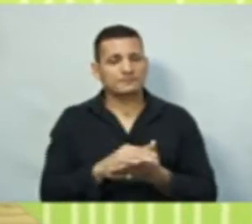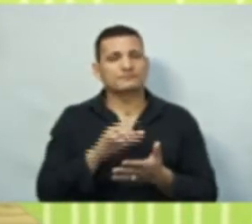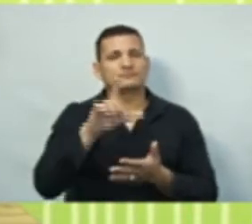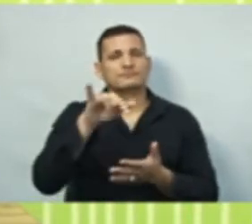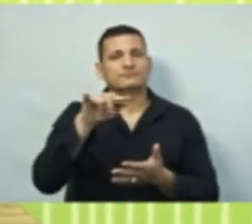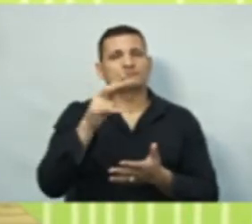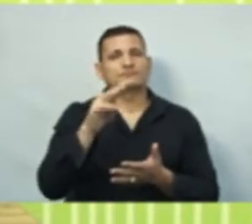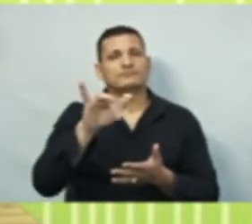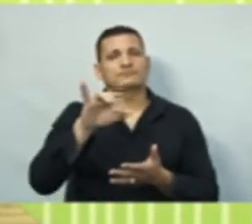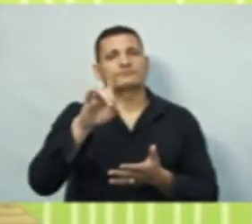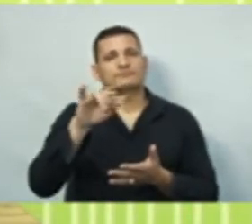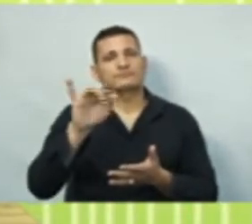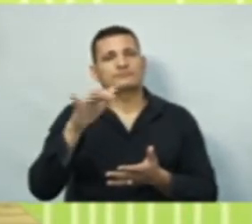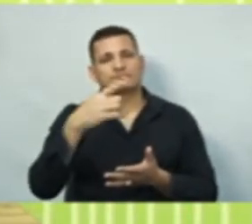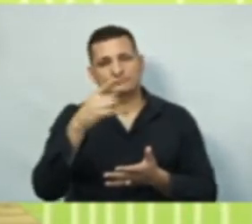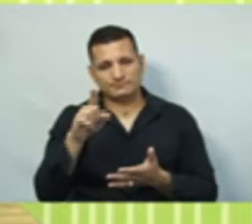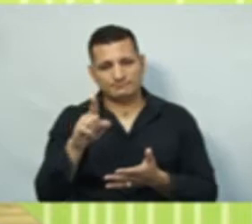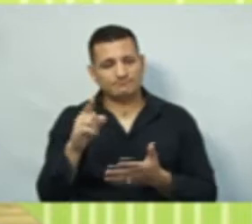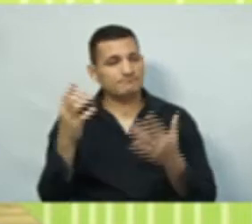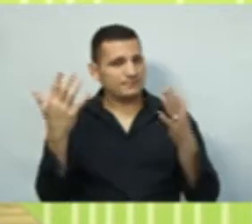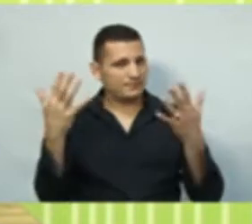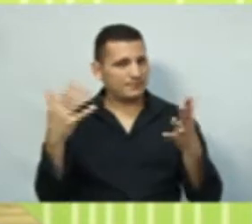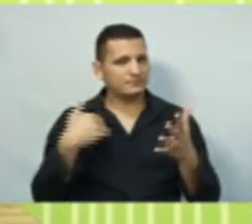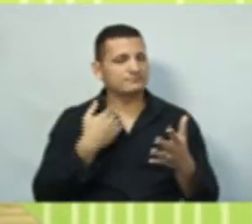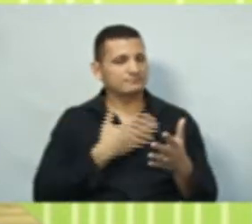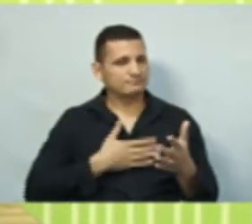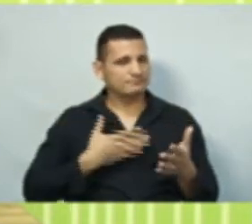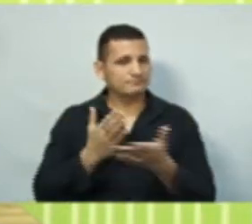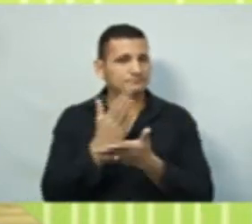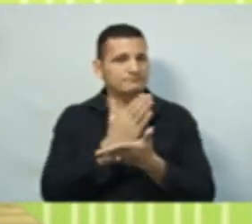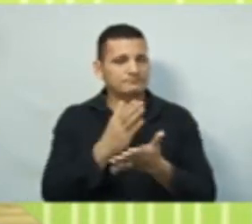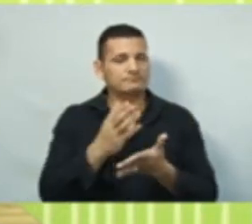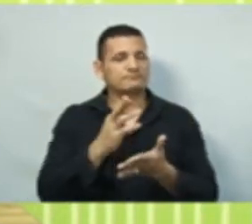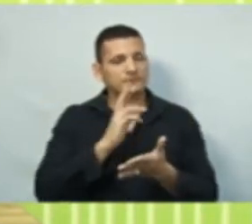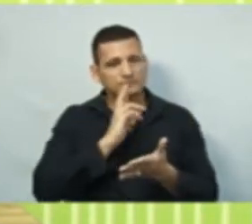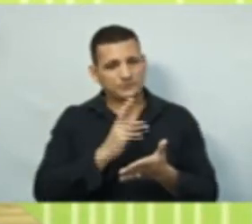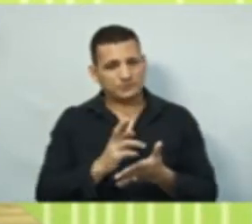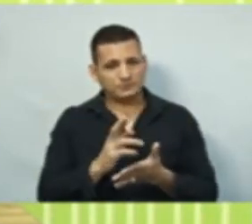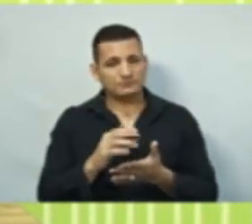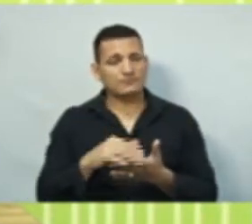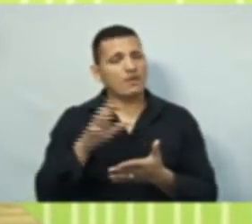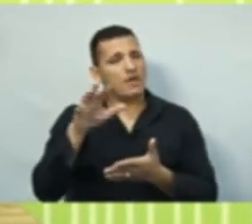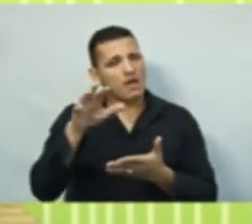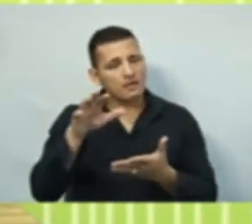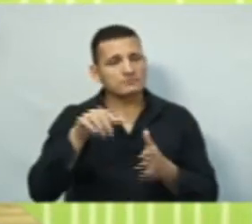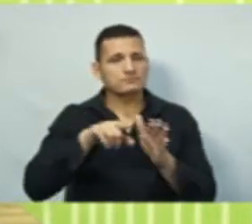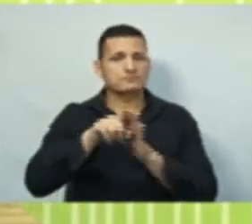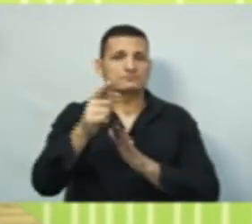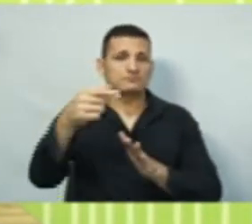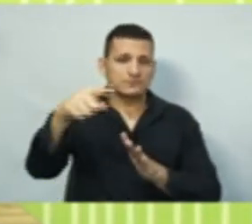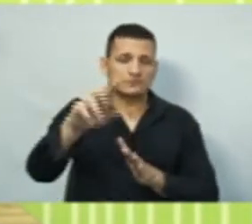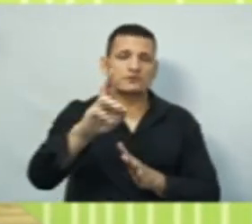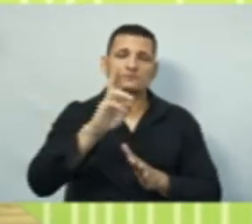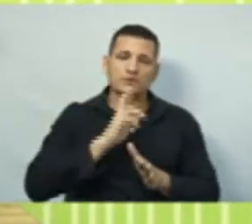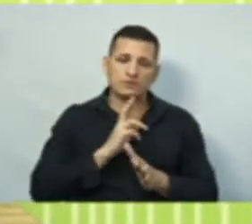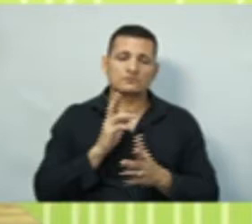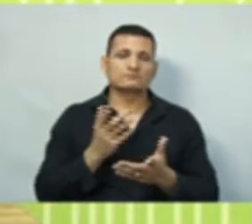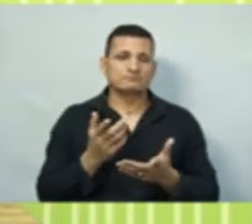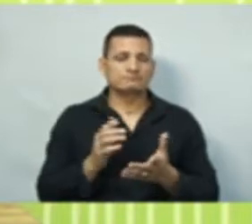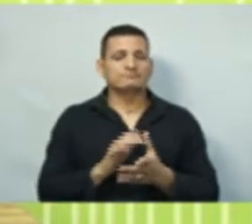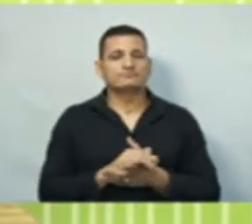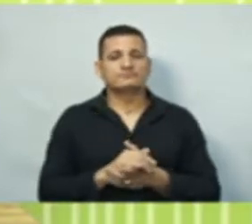liquidação. Parabéns, viu? Eu gostei daqueles que responderam. E assim, eu tenho que perguntar, vocês respondem, a gente está aqui para